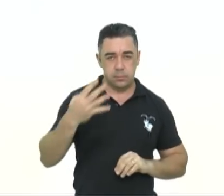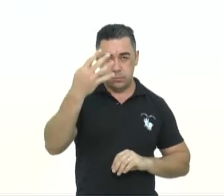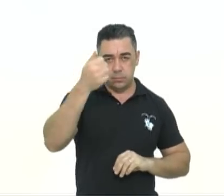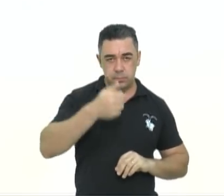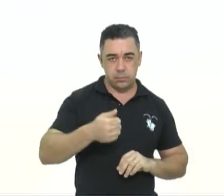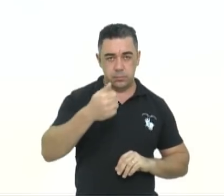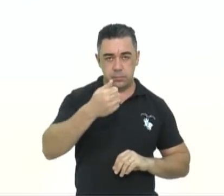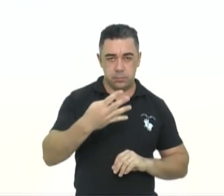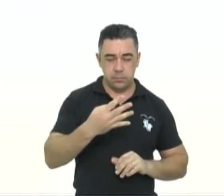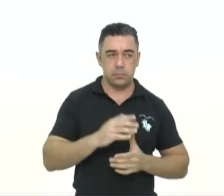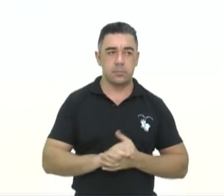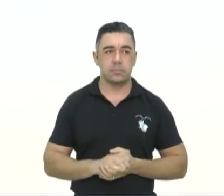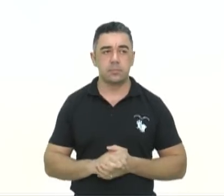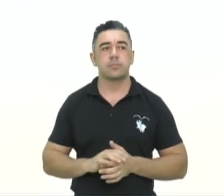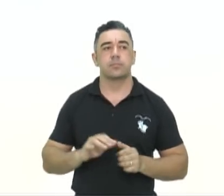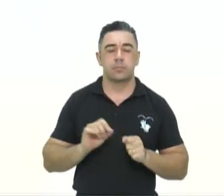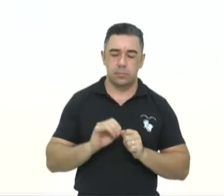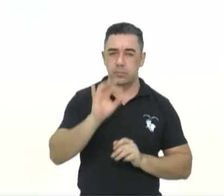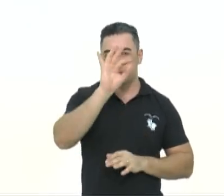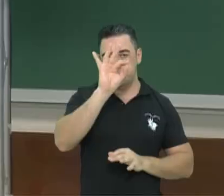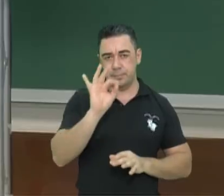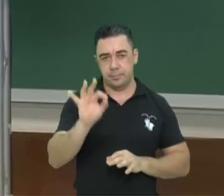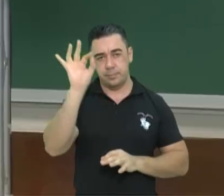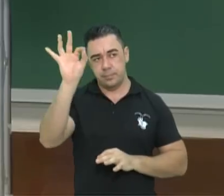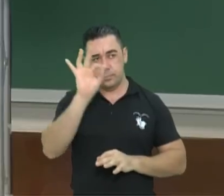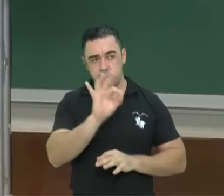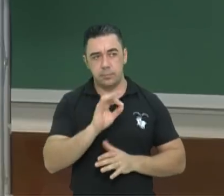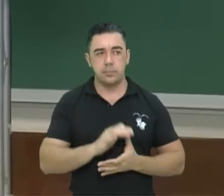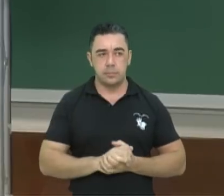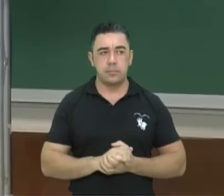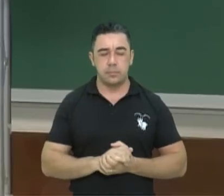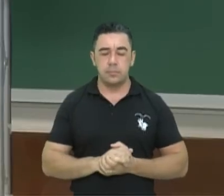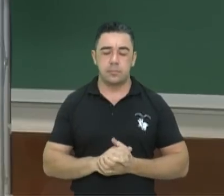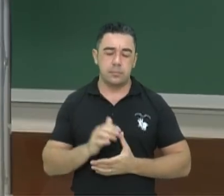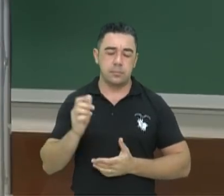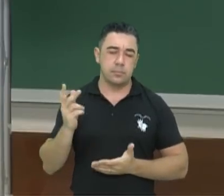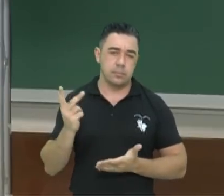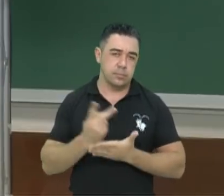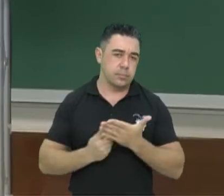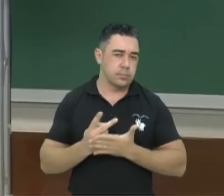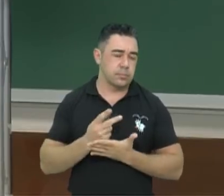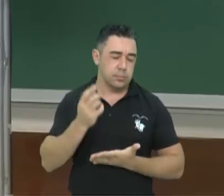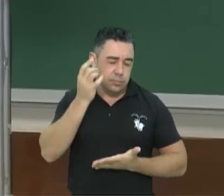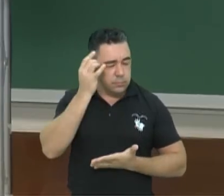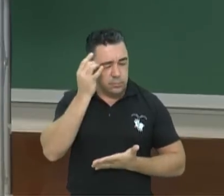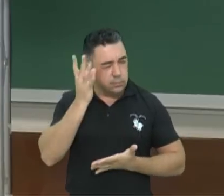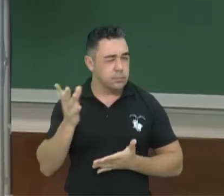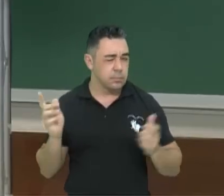14. Certo? Então, com o desenho, né, com a figura,